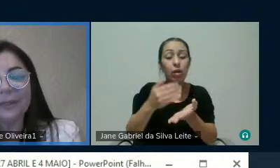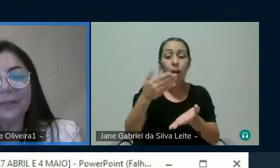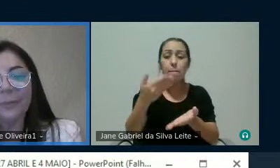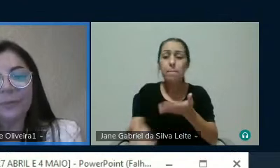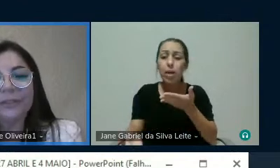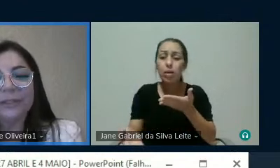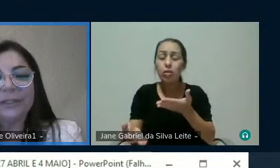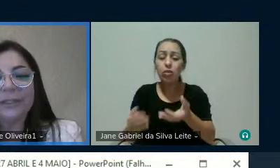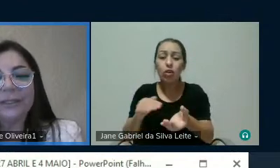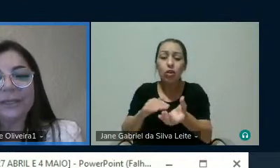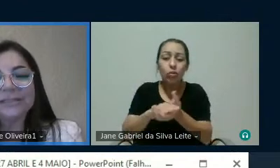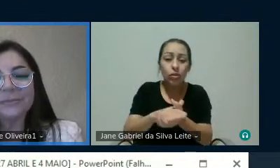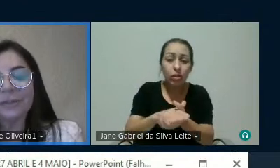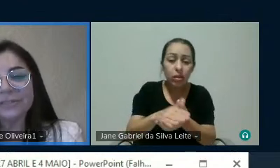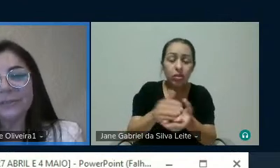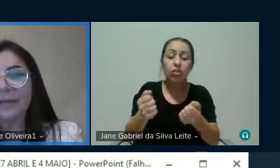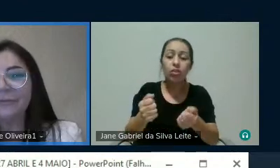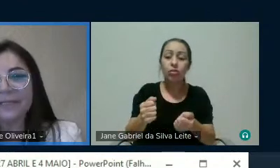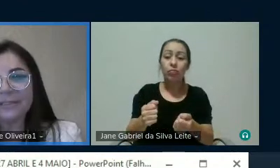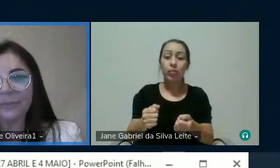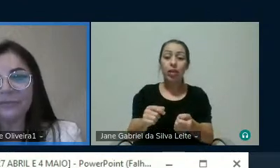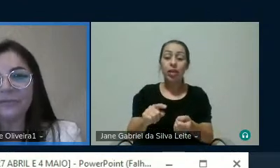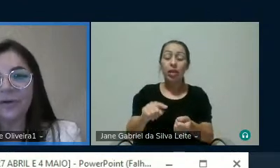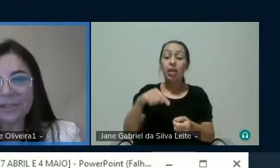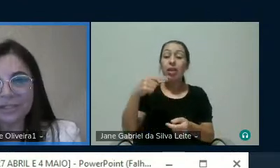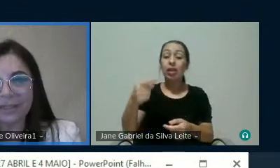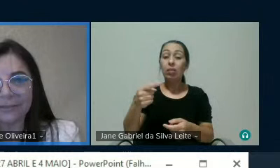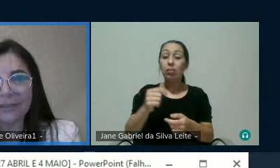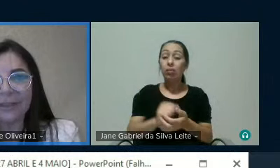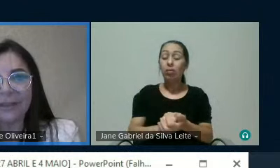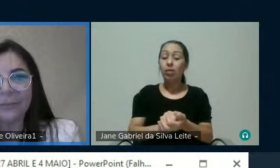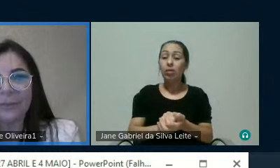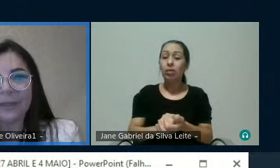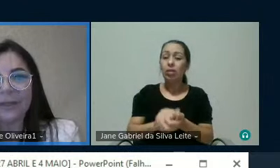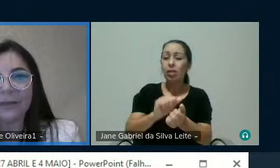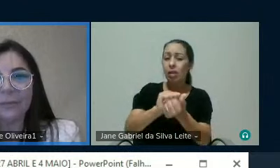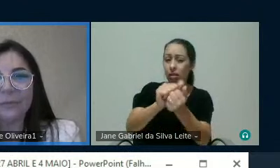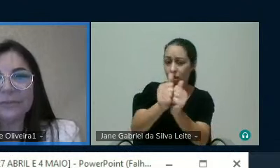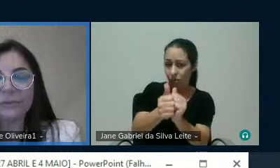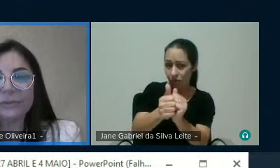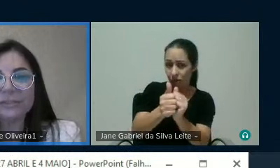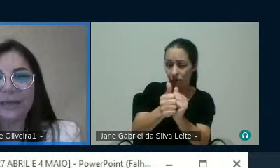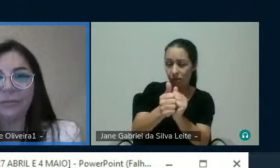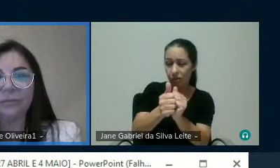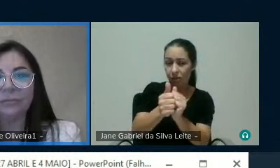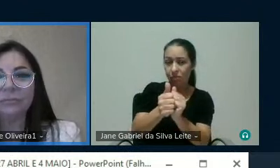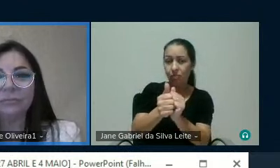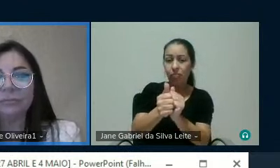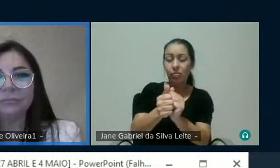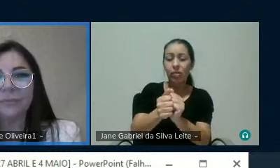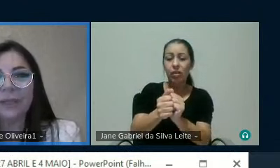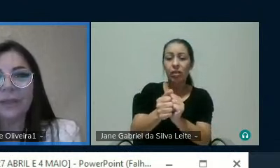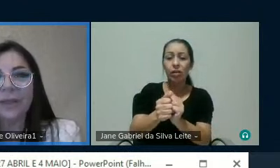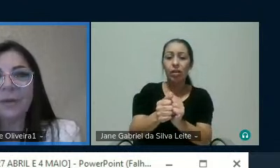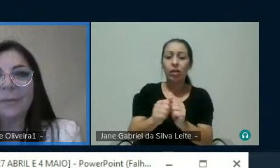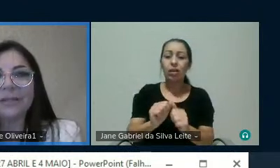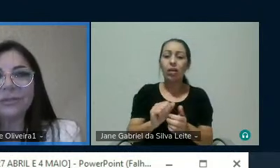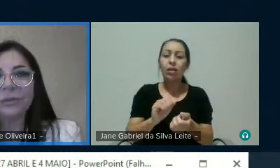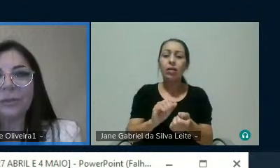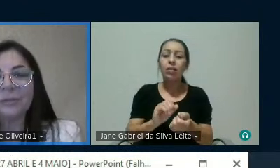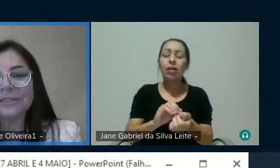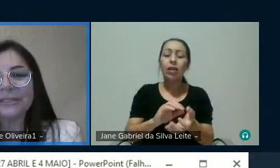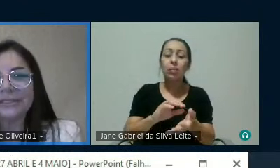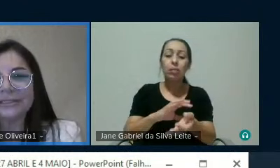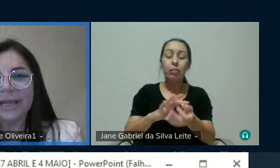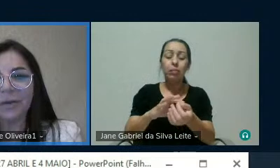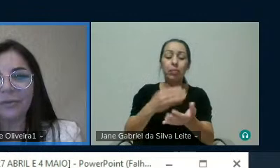luva, porque as mãos é uma referência muito forte, né, para os surdos. É uma parte